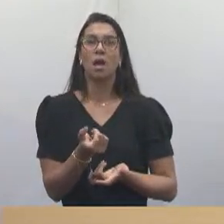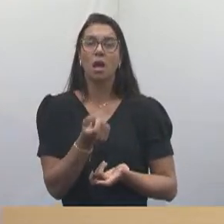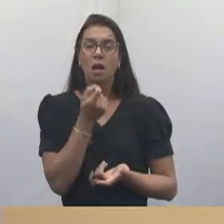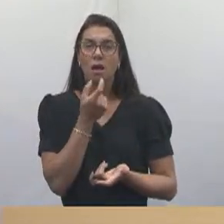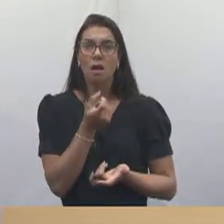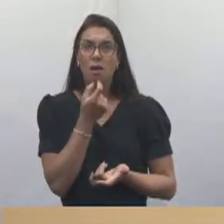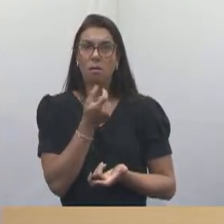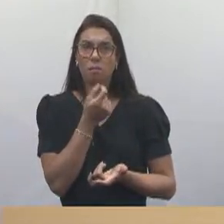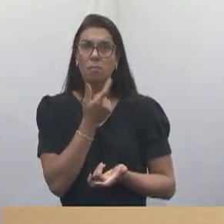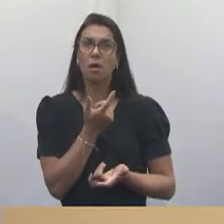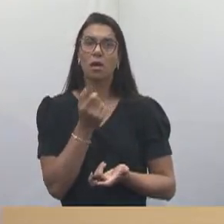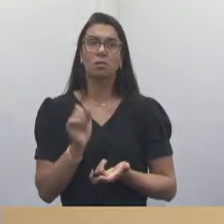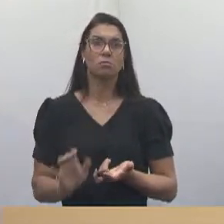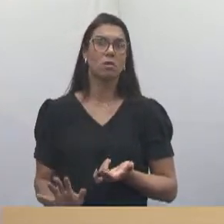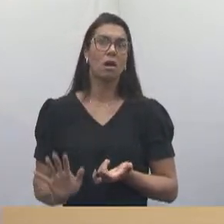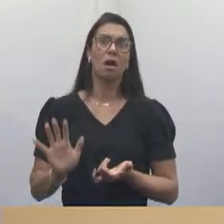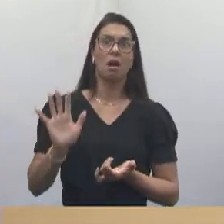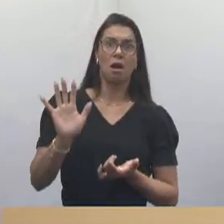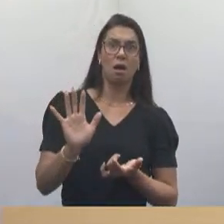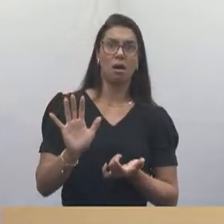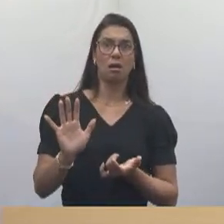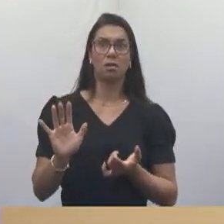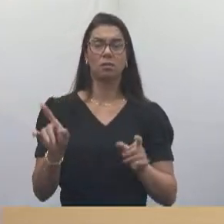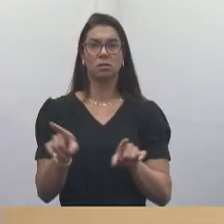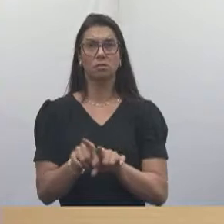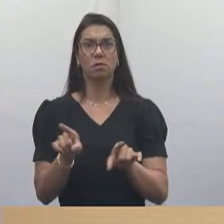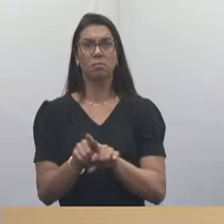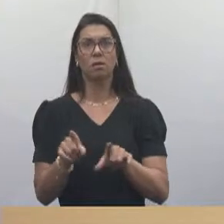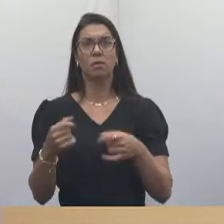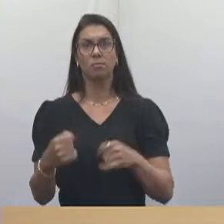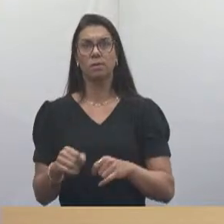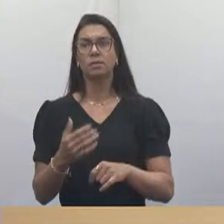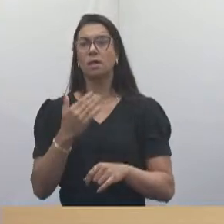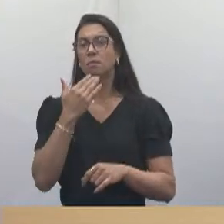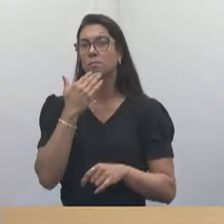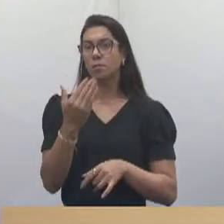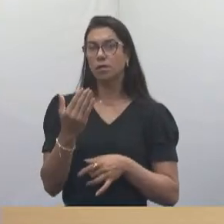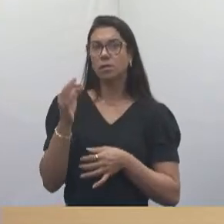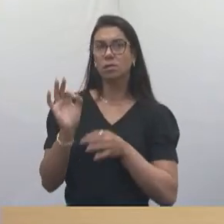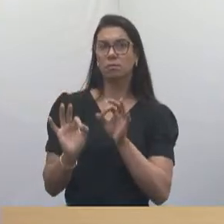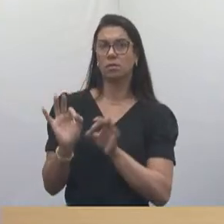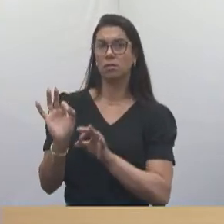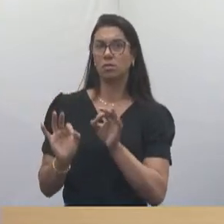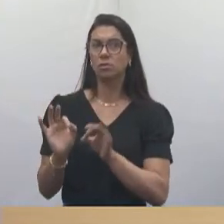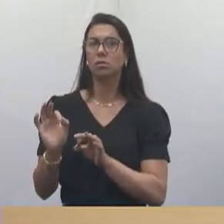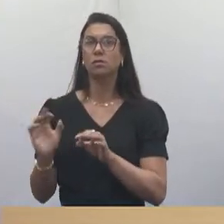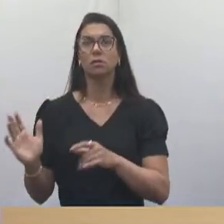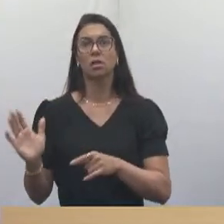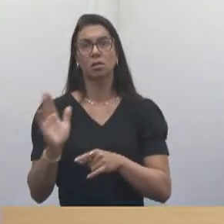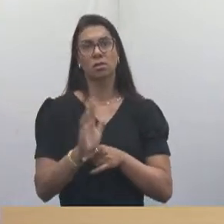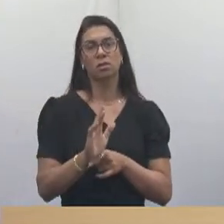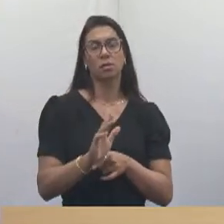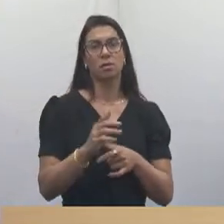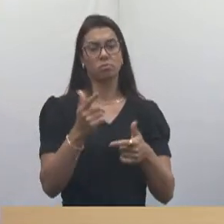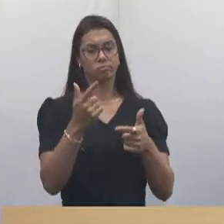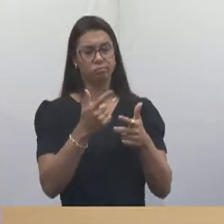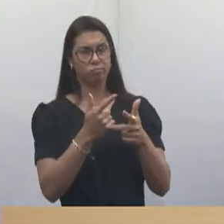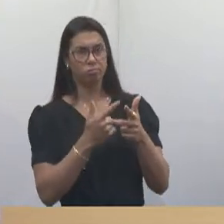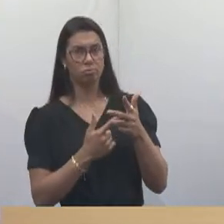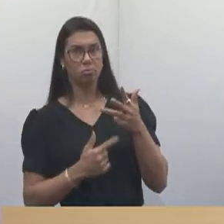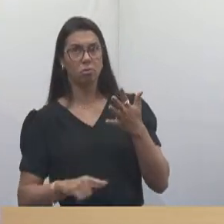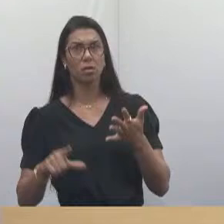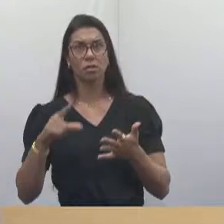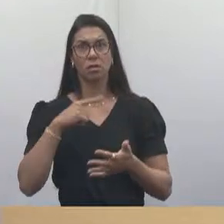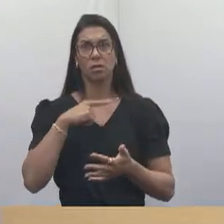entrar na justiça para poder obter o medicamento de alto custo. Então, situações que